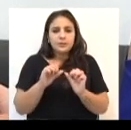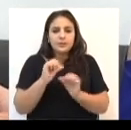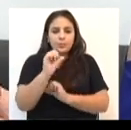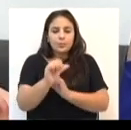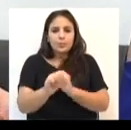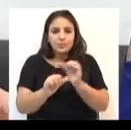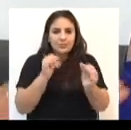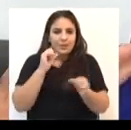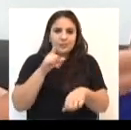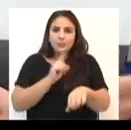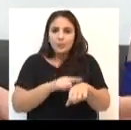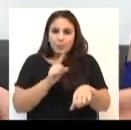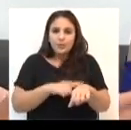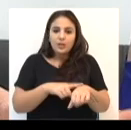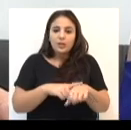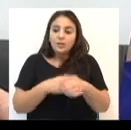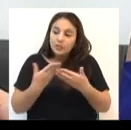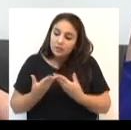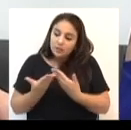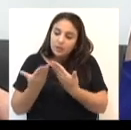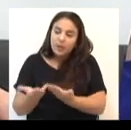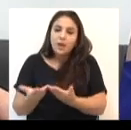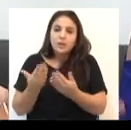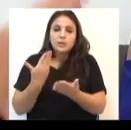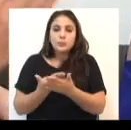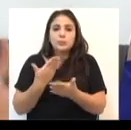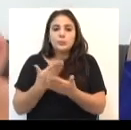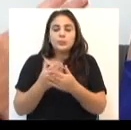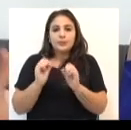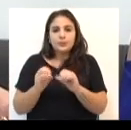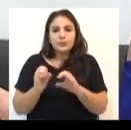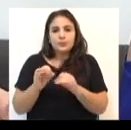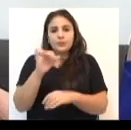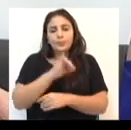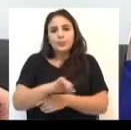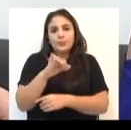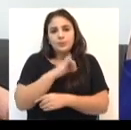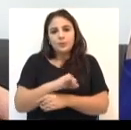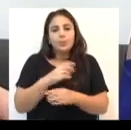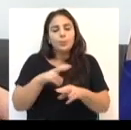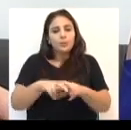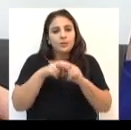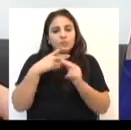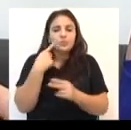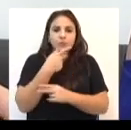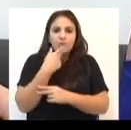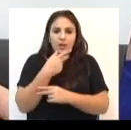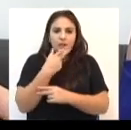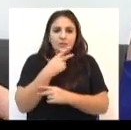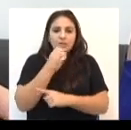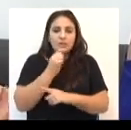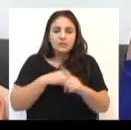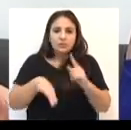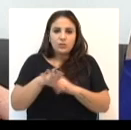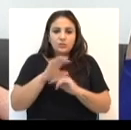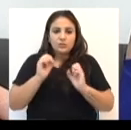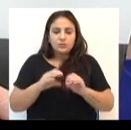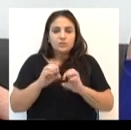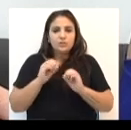situação, de oferecer o estudo. A educação é fundamental, por isso que a gente fala a questão da socioeducação pautada, né,